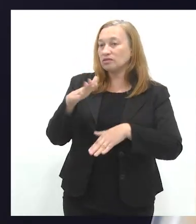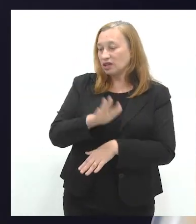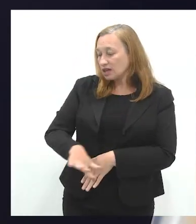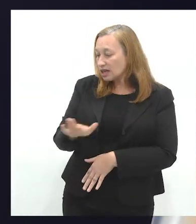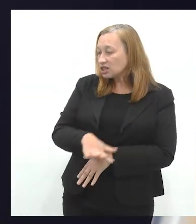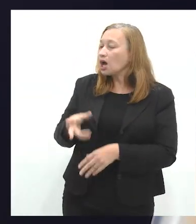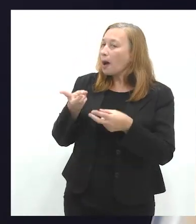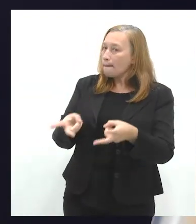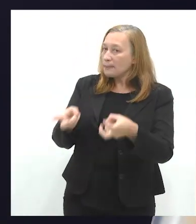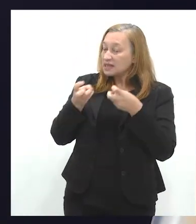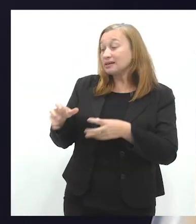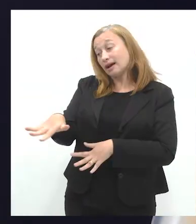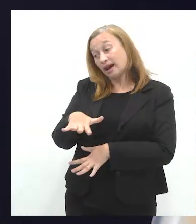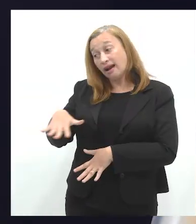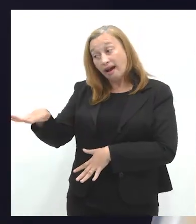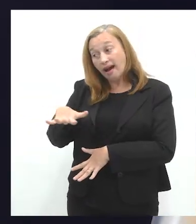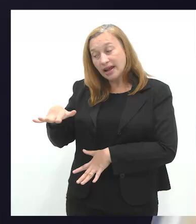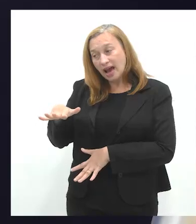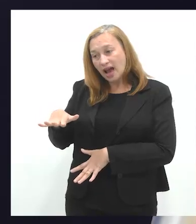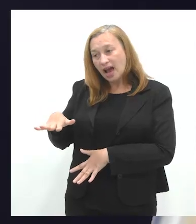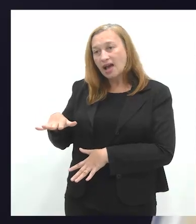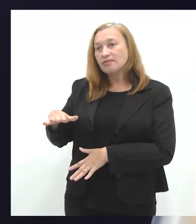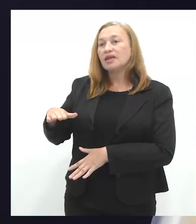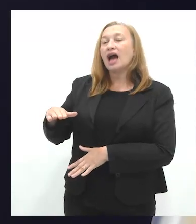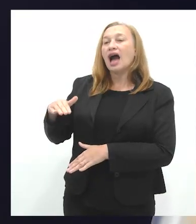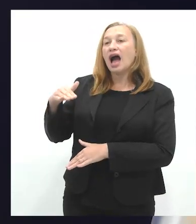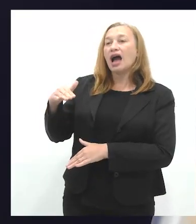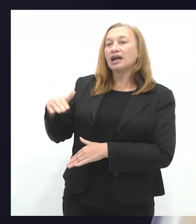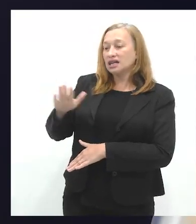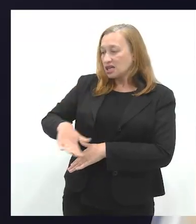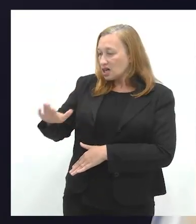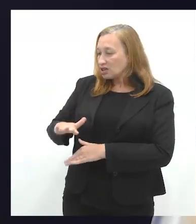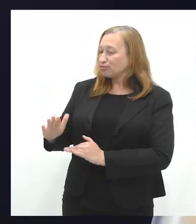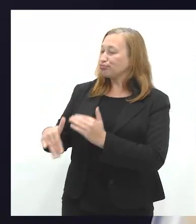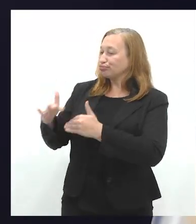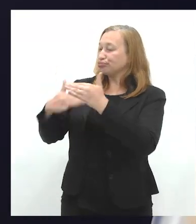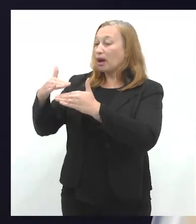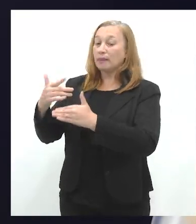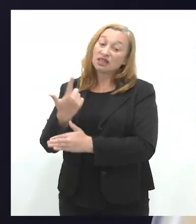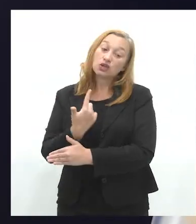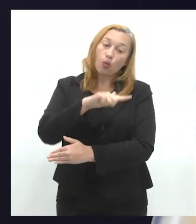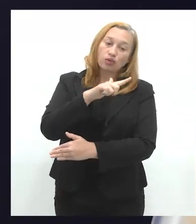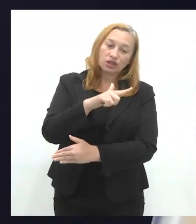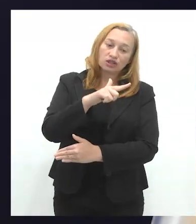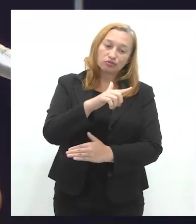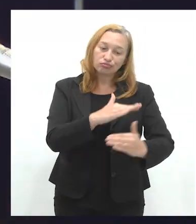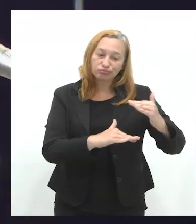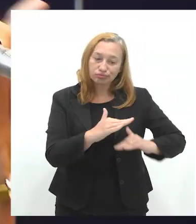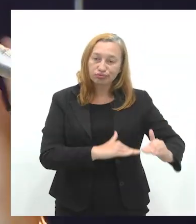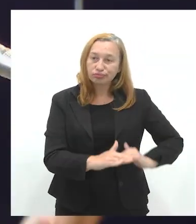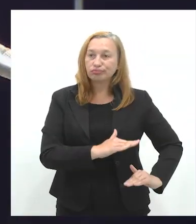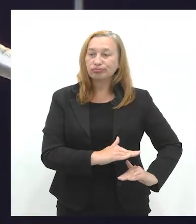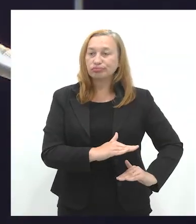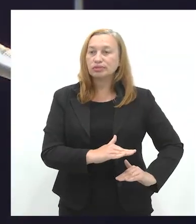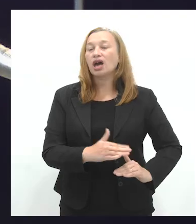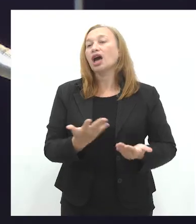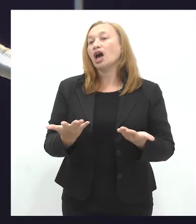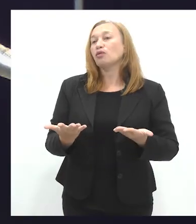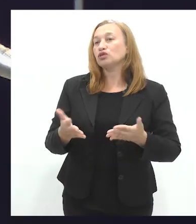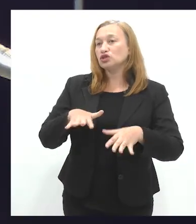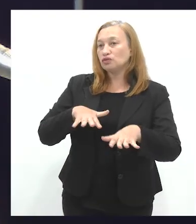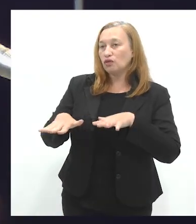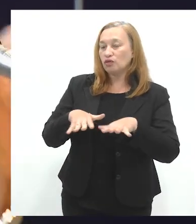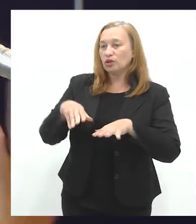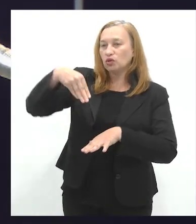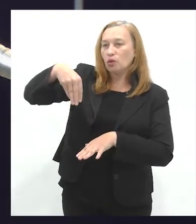gente percebe que naquela área a criança está lá no alto, mas em outras ela está lá embaixo. Então, no desenvolvimento